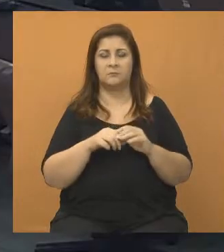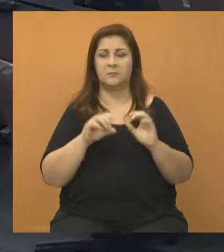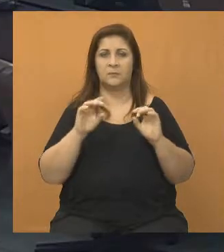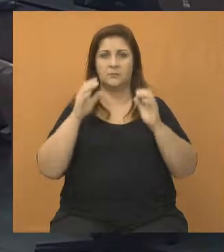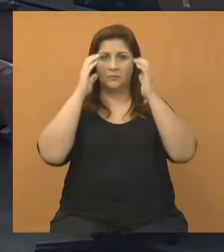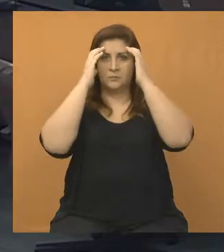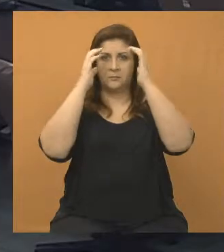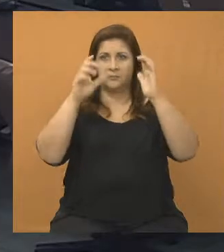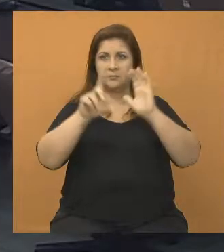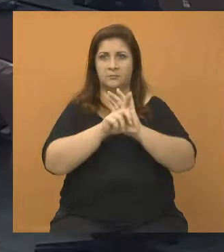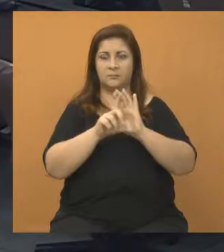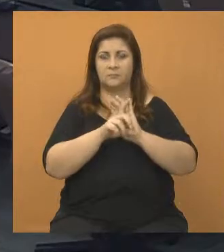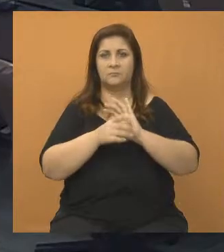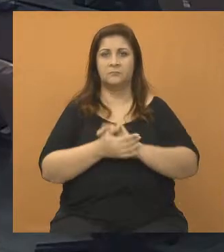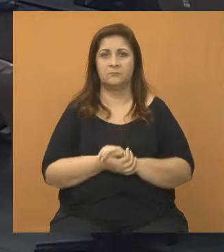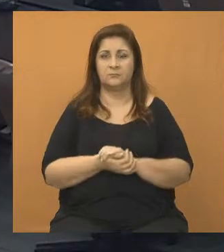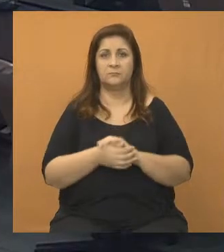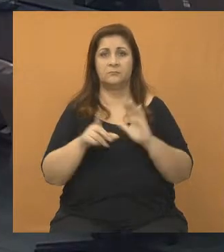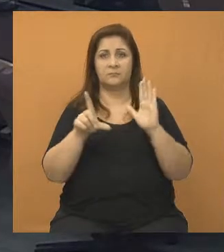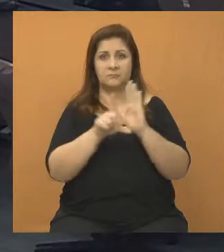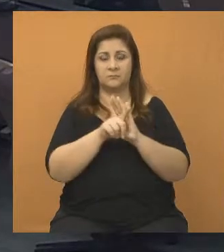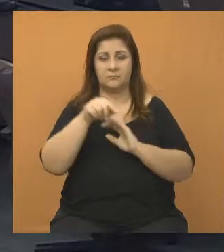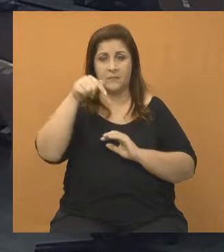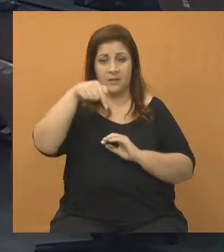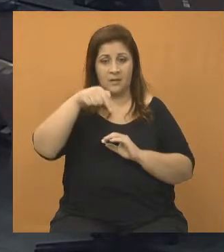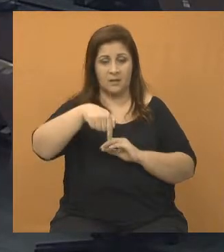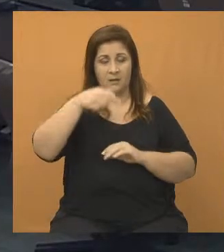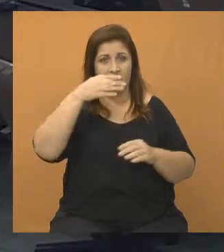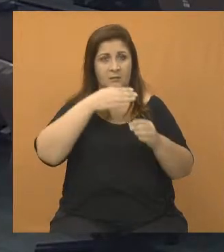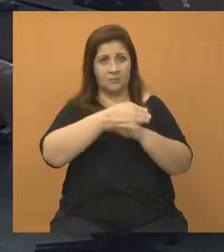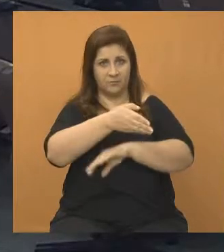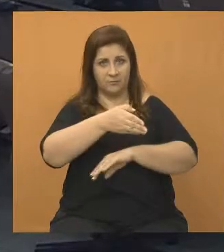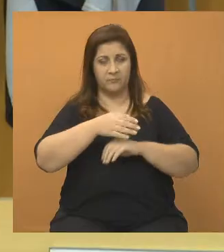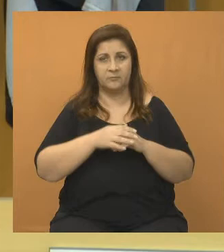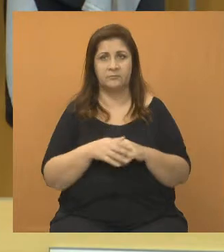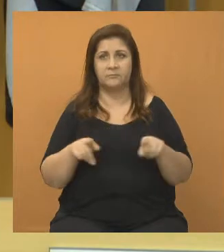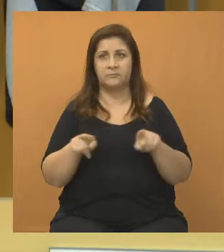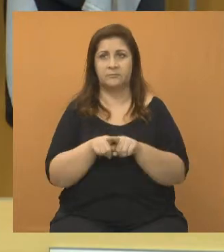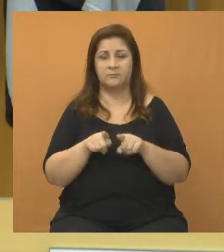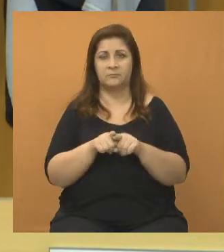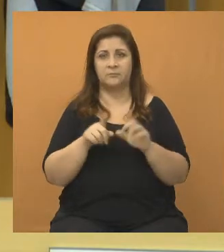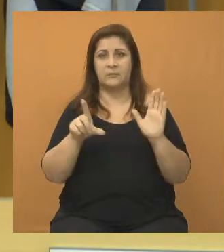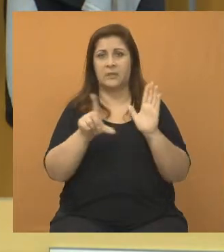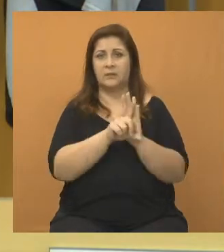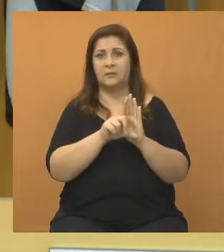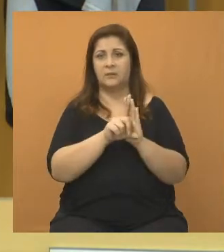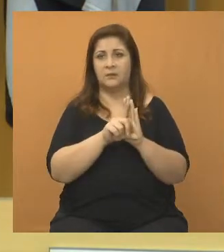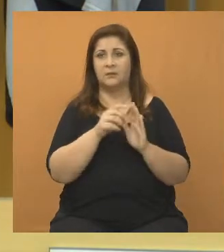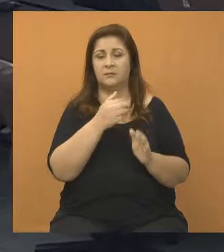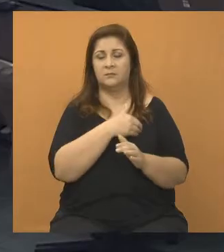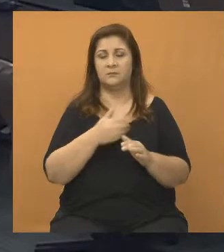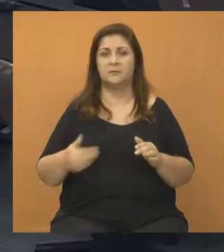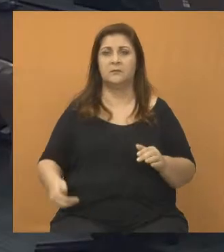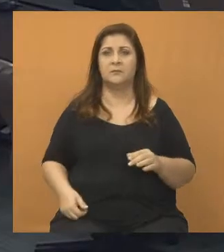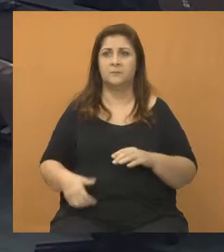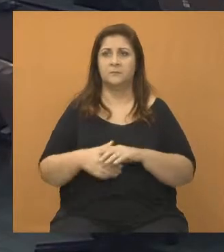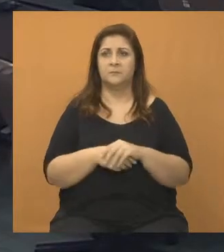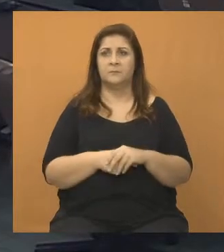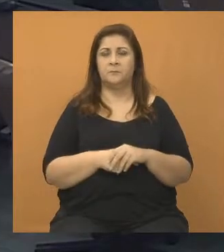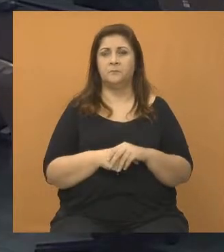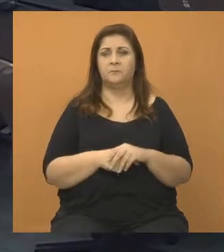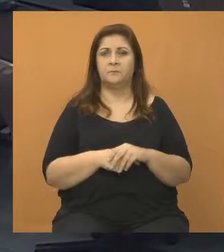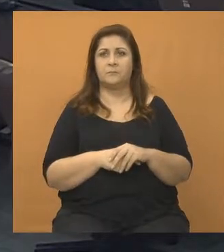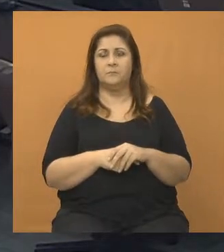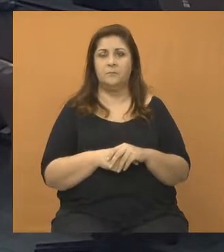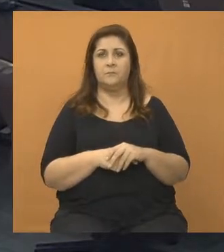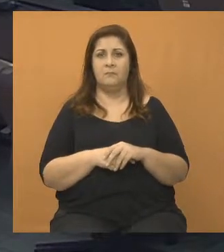cumprindo. Então, assim, tanto a lei municipal aprovada nessa casa, quanto a lei federal que regulamenta essa questão. Tá, Por mais que seja